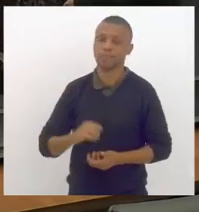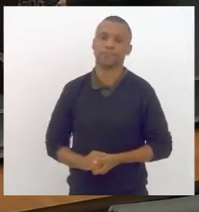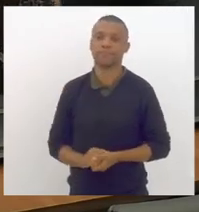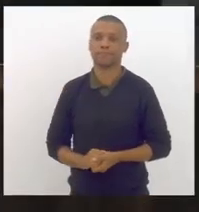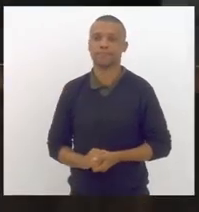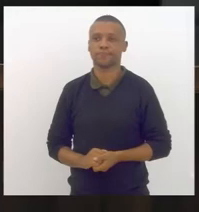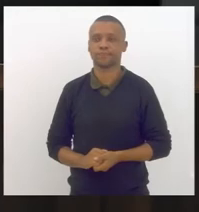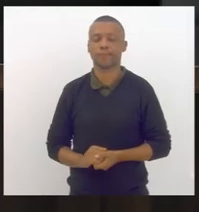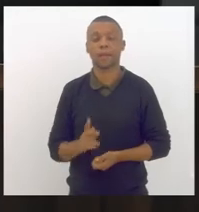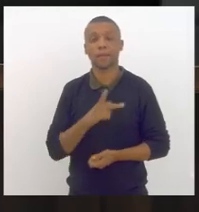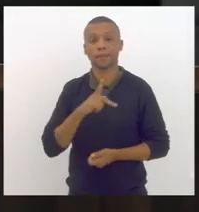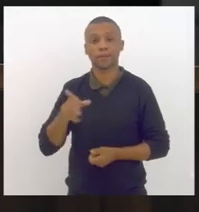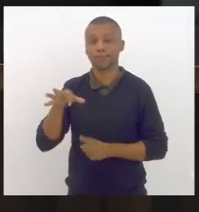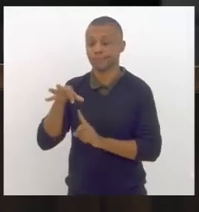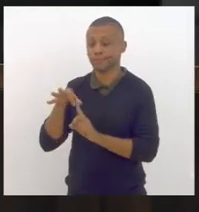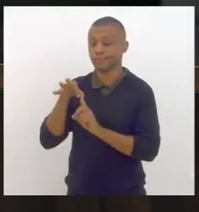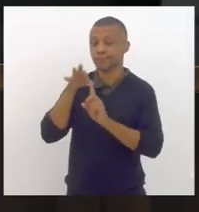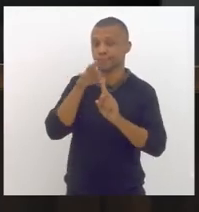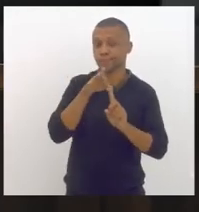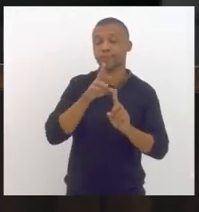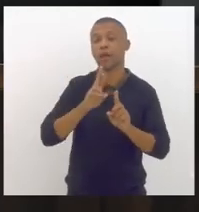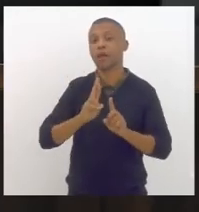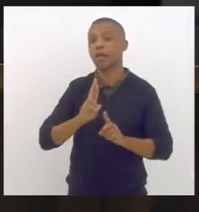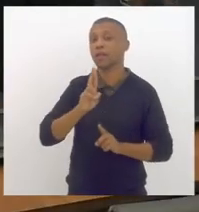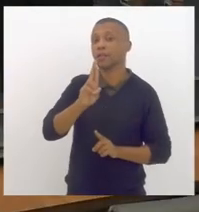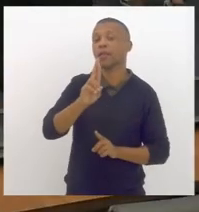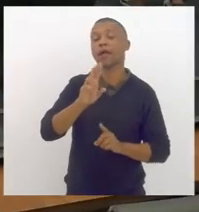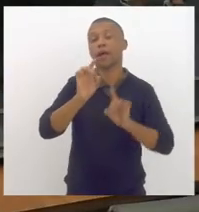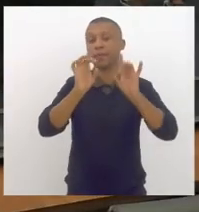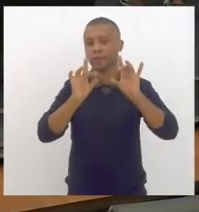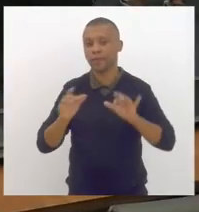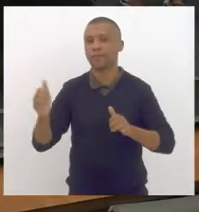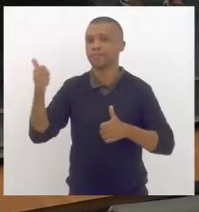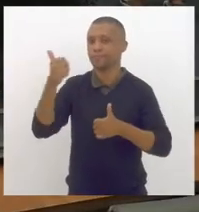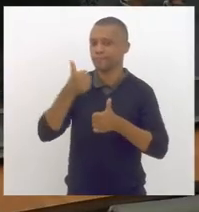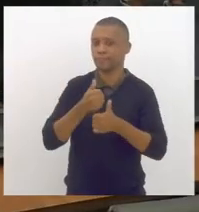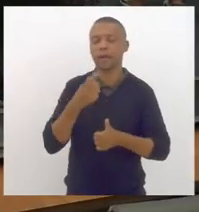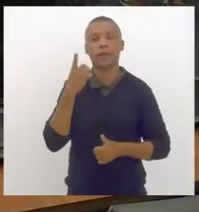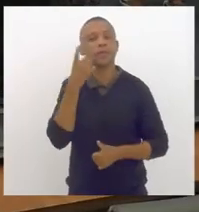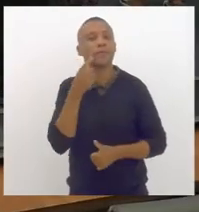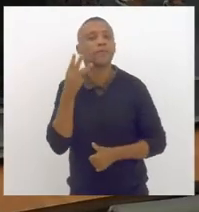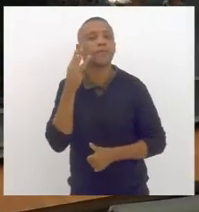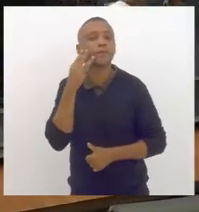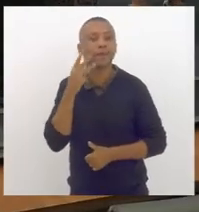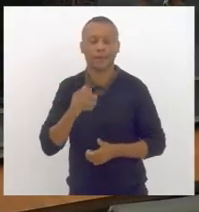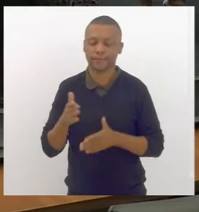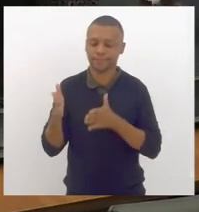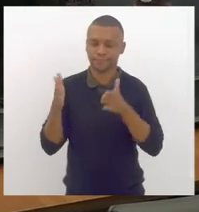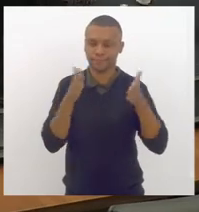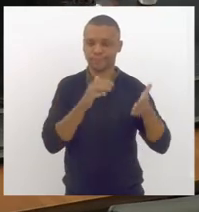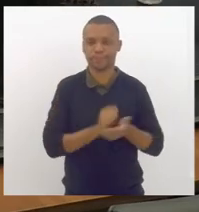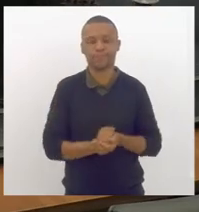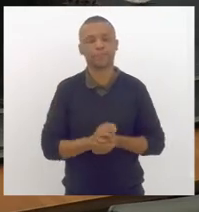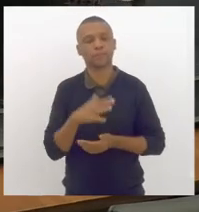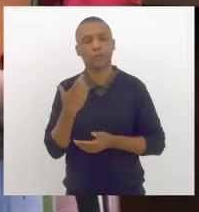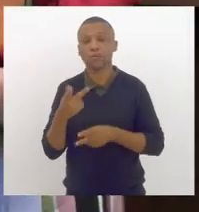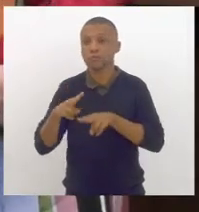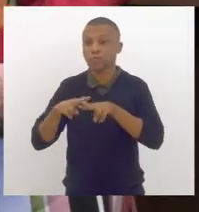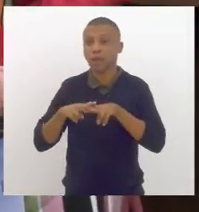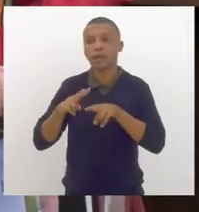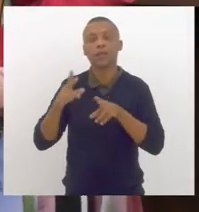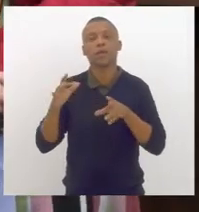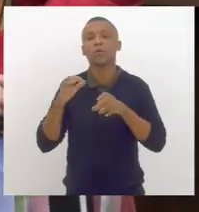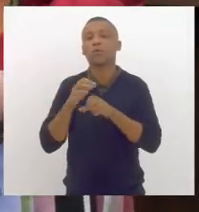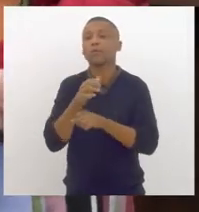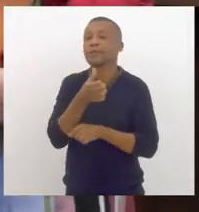Presidência designa relator especial, deputado Valdec. Deputado André Ciliano, justamente porque ele recebeu, acho que 16